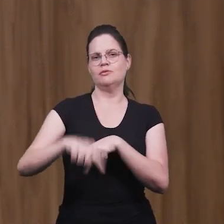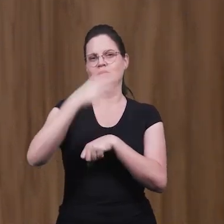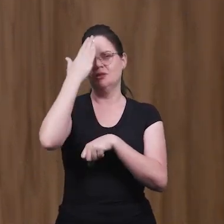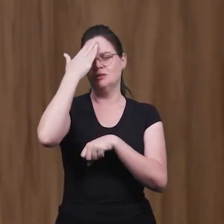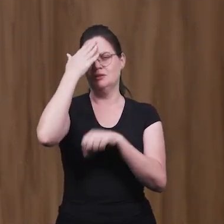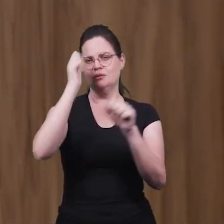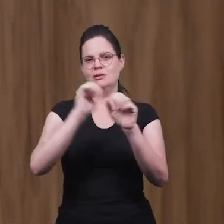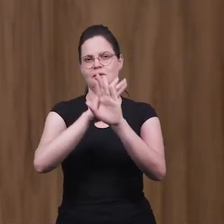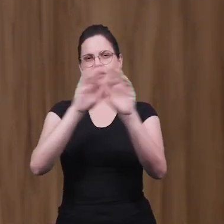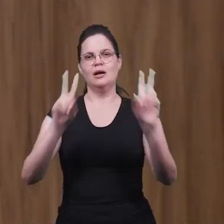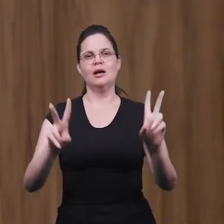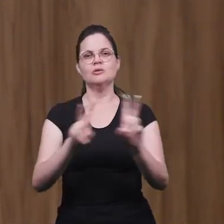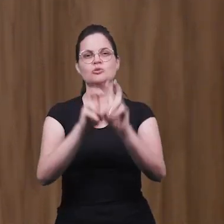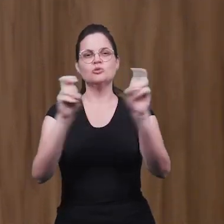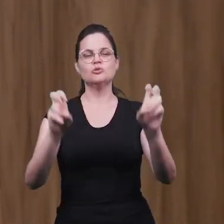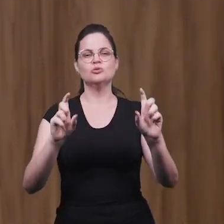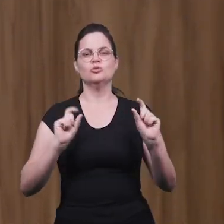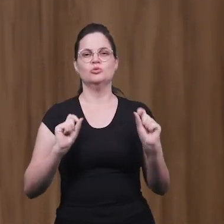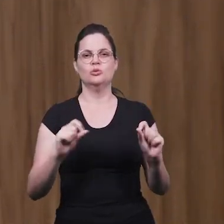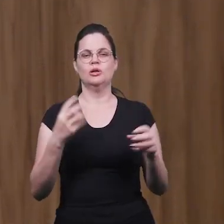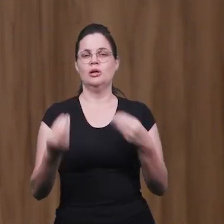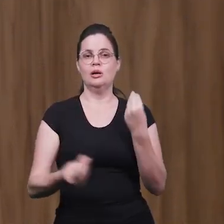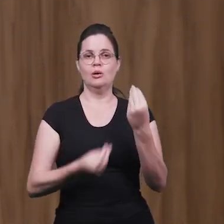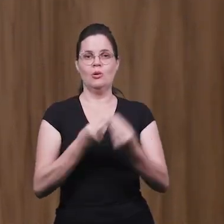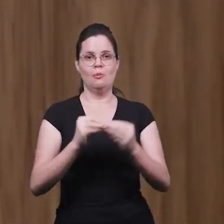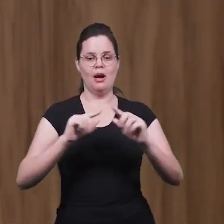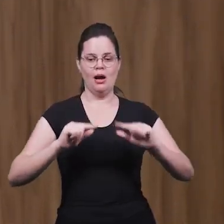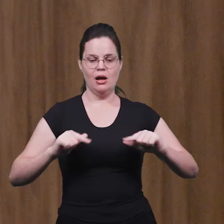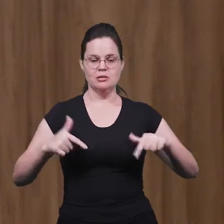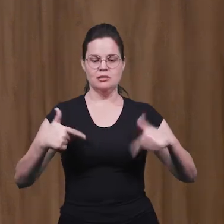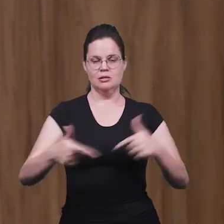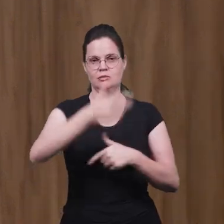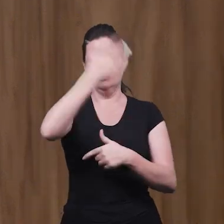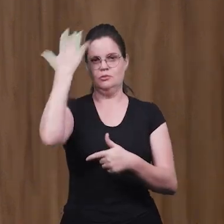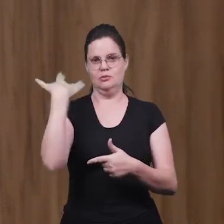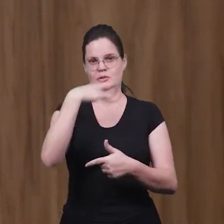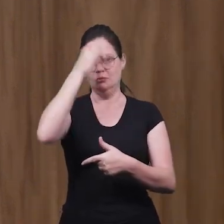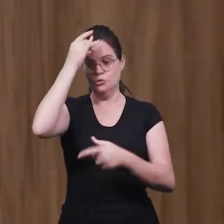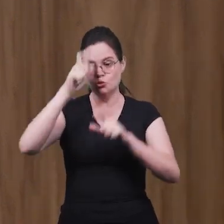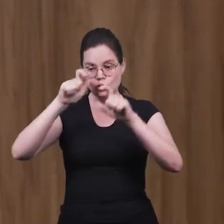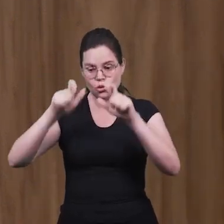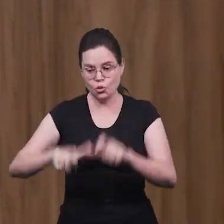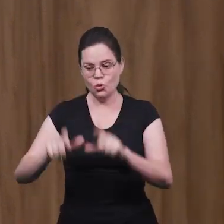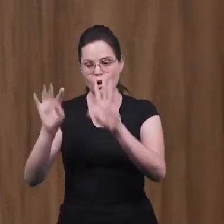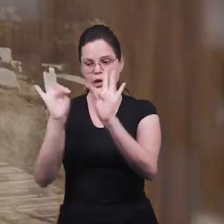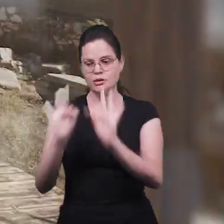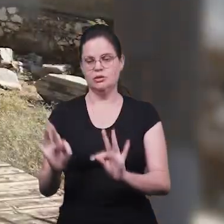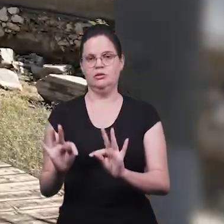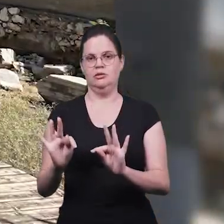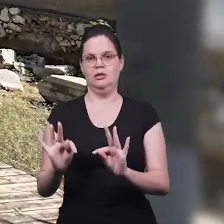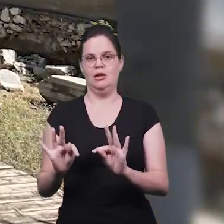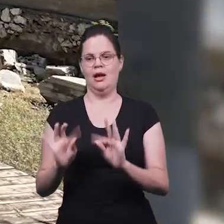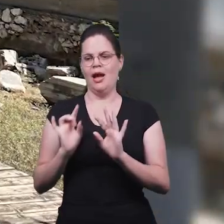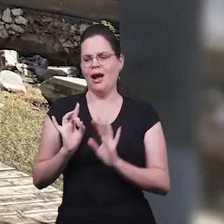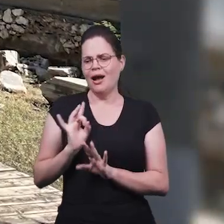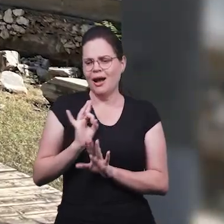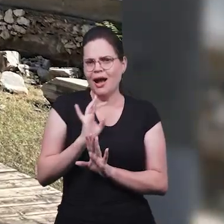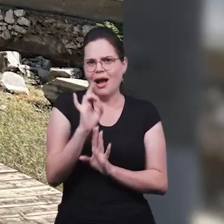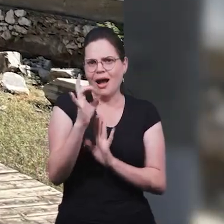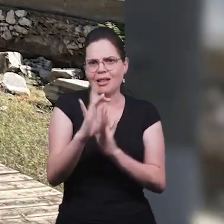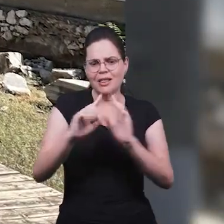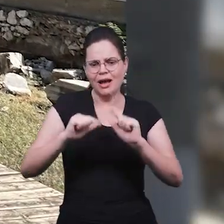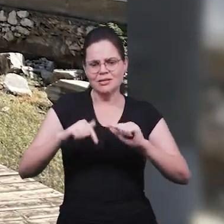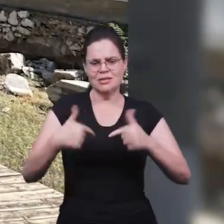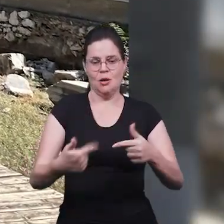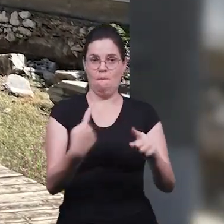uma palavra aqui de esclarecimento relacionada a como se deu a operação do Espírito Santo nessa